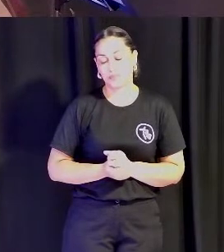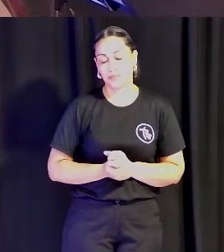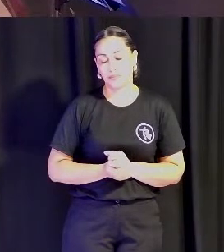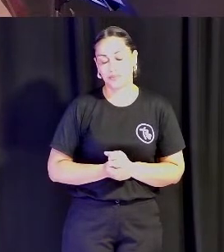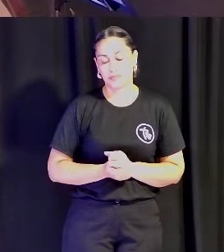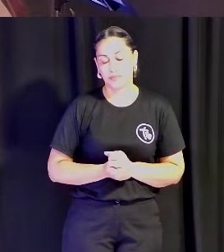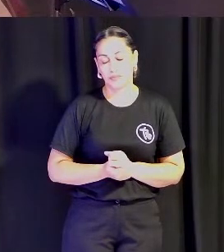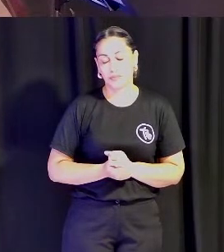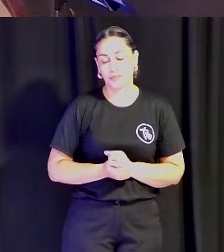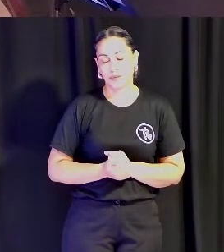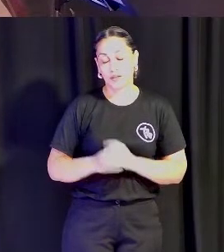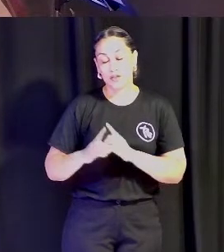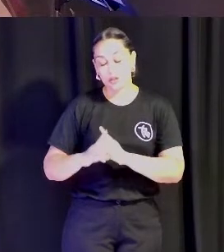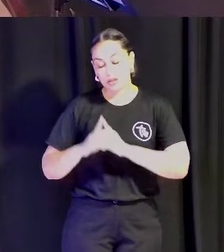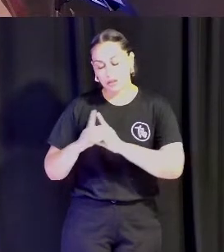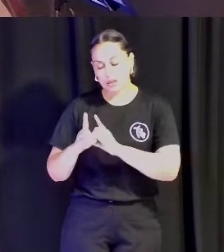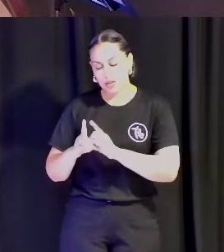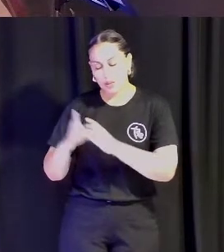com o seu mestre.